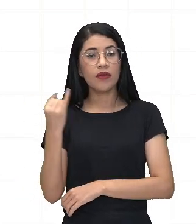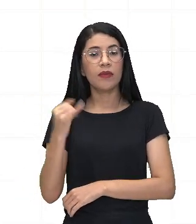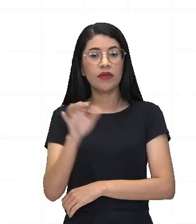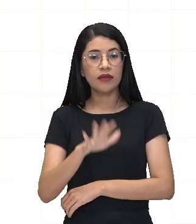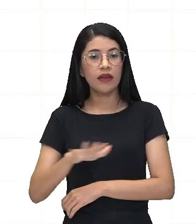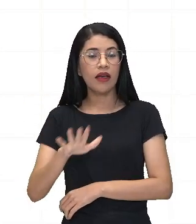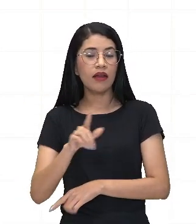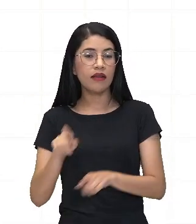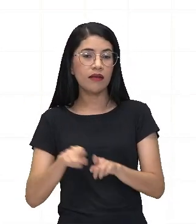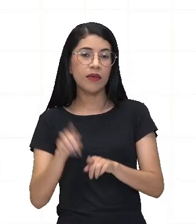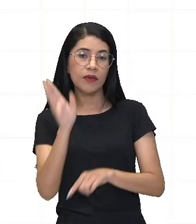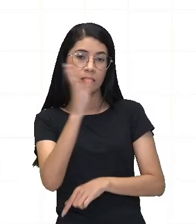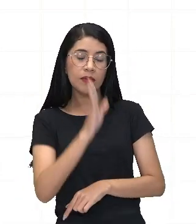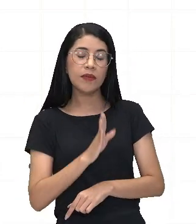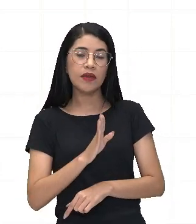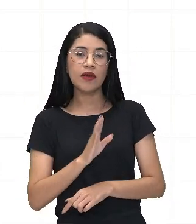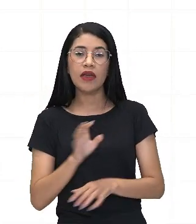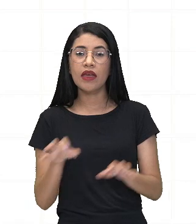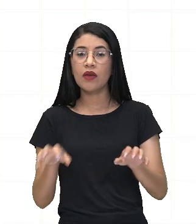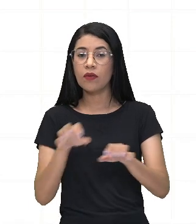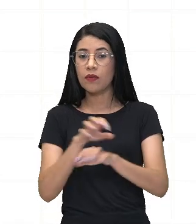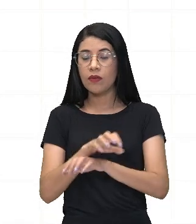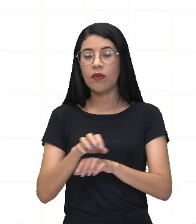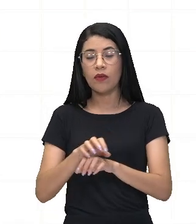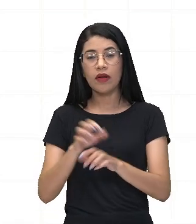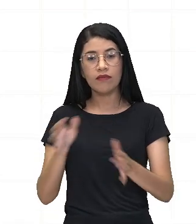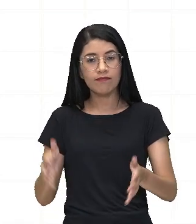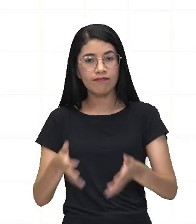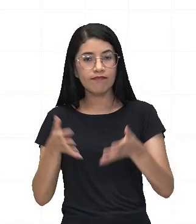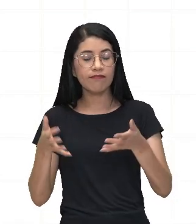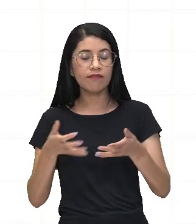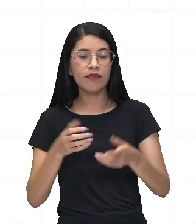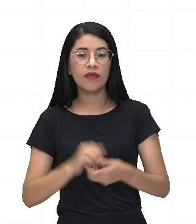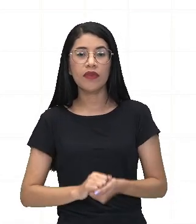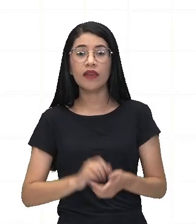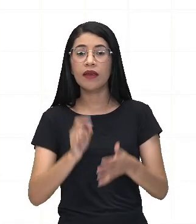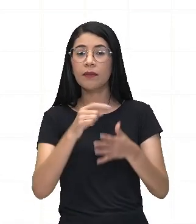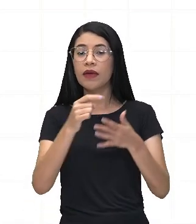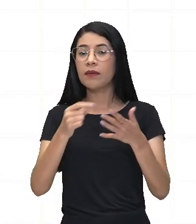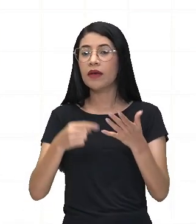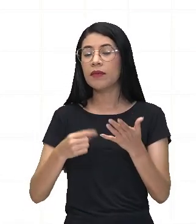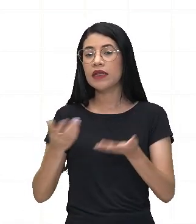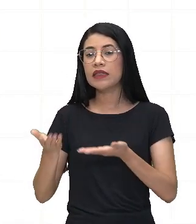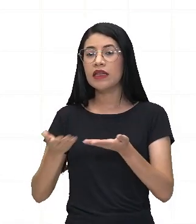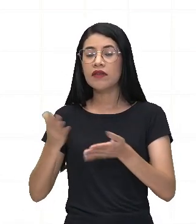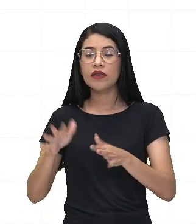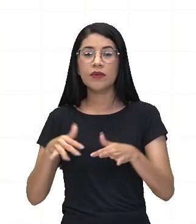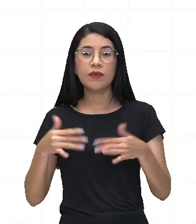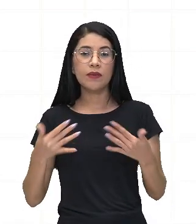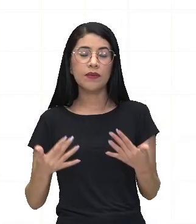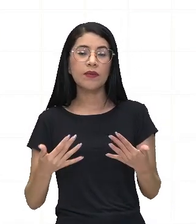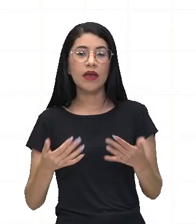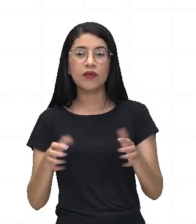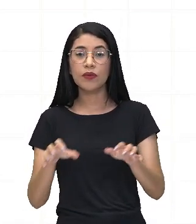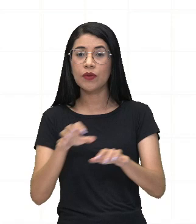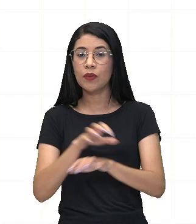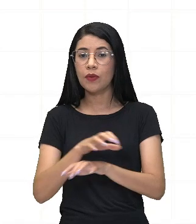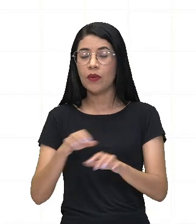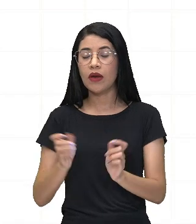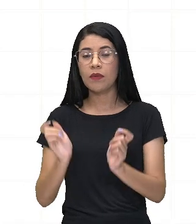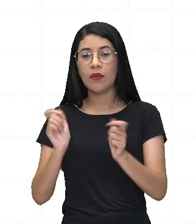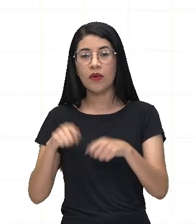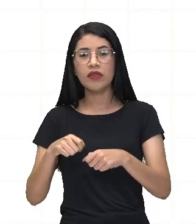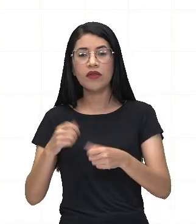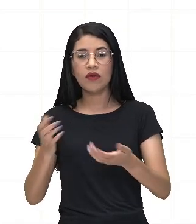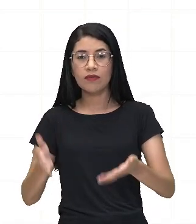que esses biomas eles promovem aí. Quais são esses serviços ambientais que esses biomas eles ajudam aí